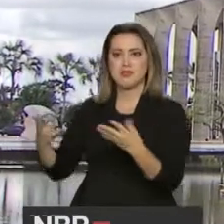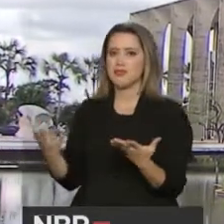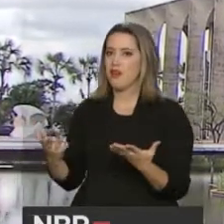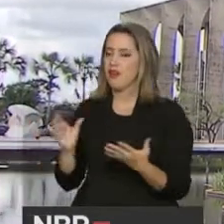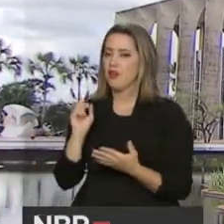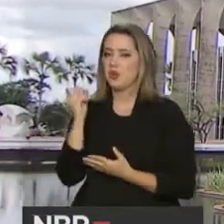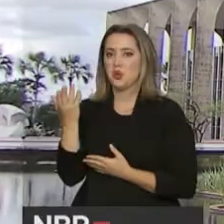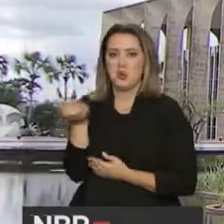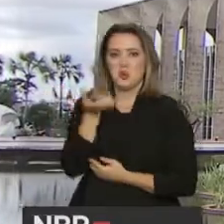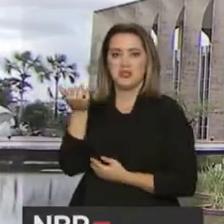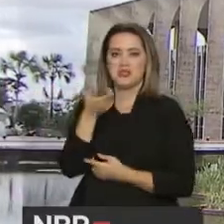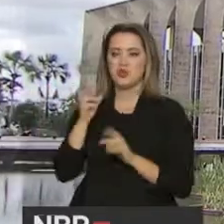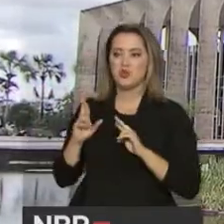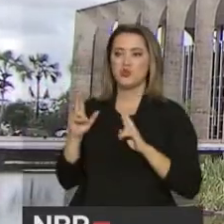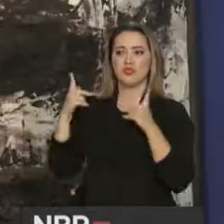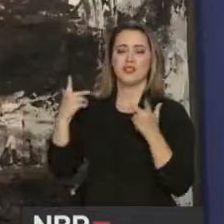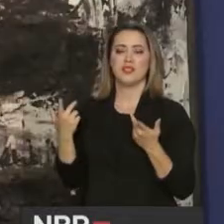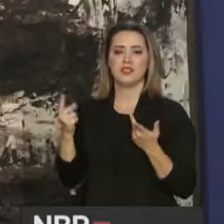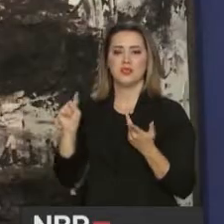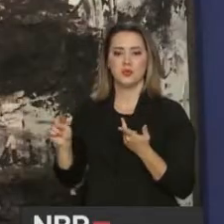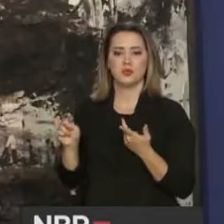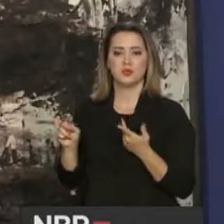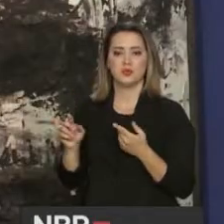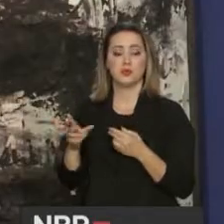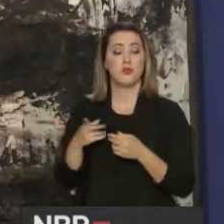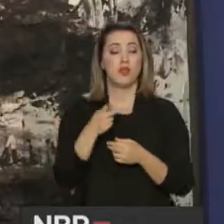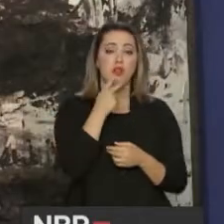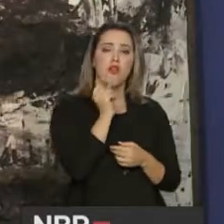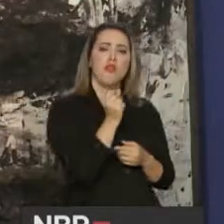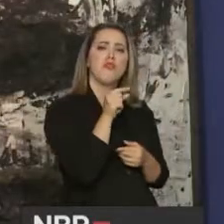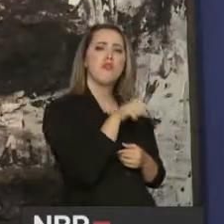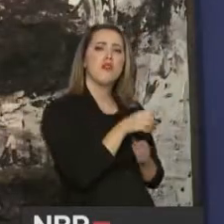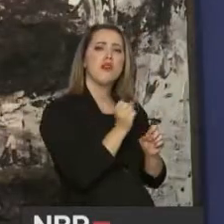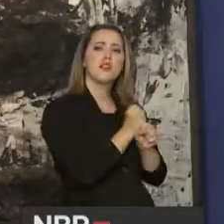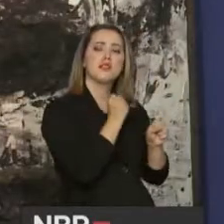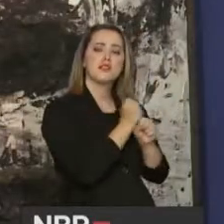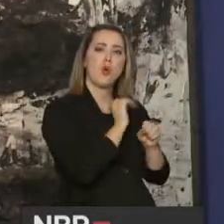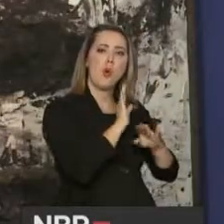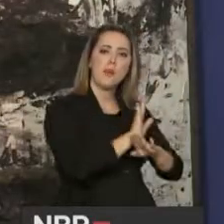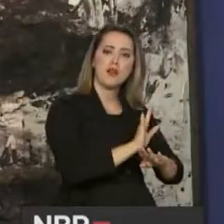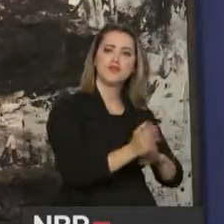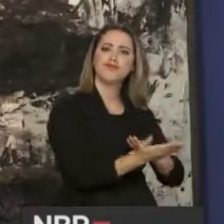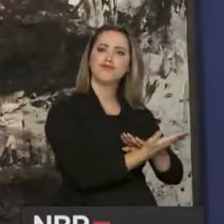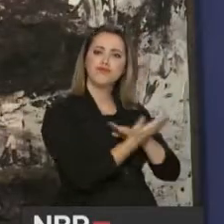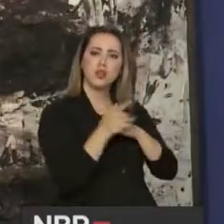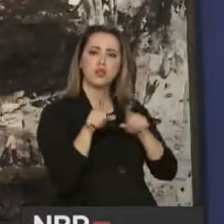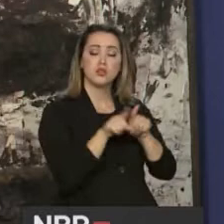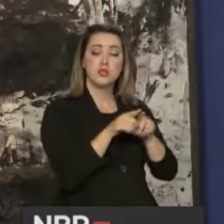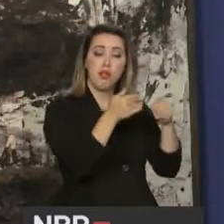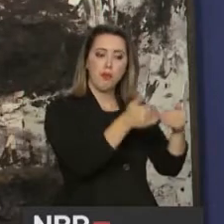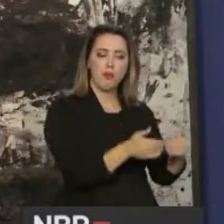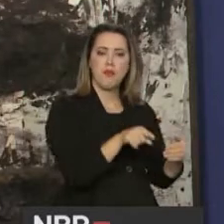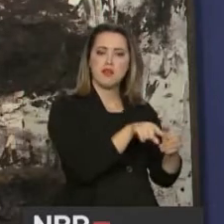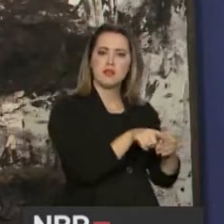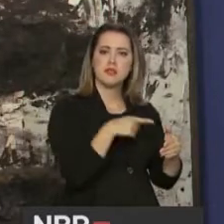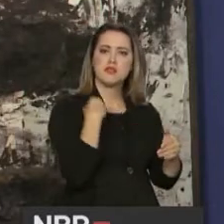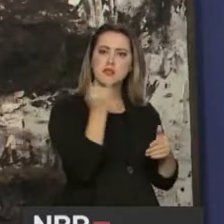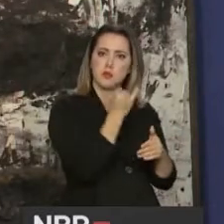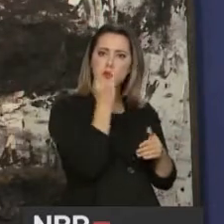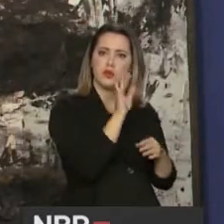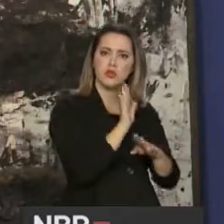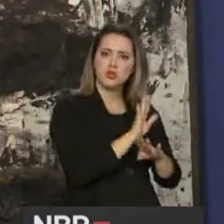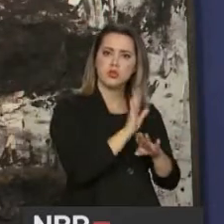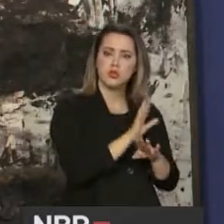tenha querido tentar alguma coisa diferente. Agora, falando dessa obra colaborativa, teve também a presença, né, essencial